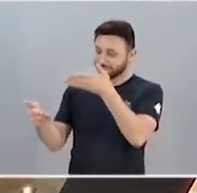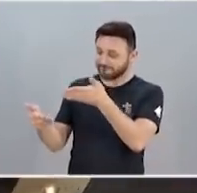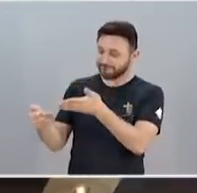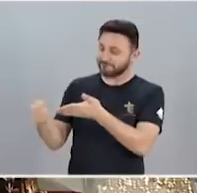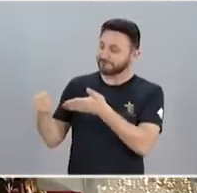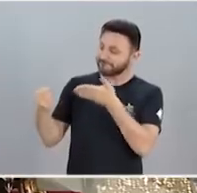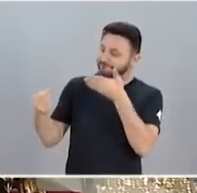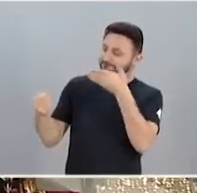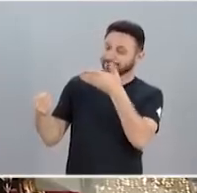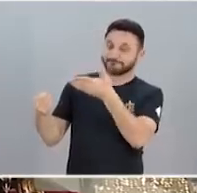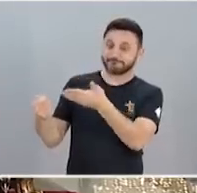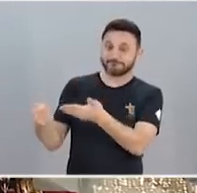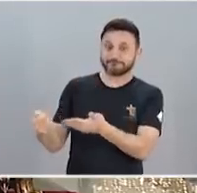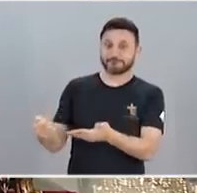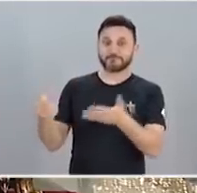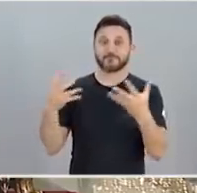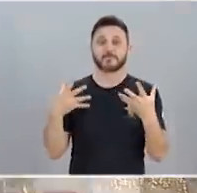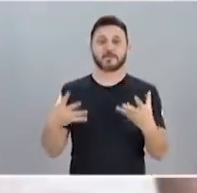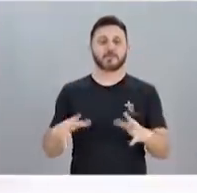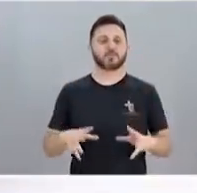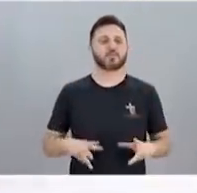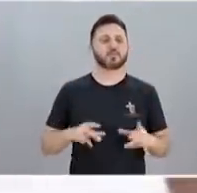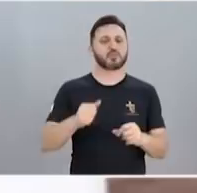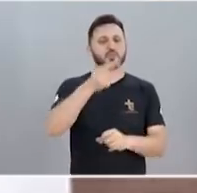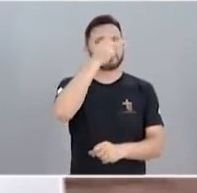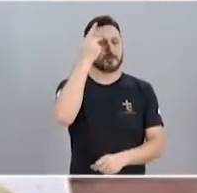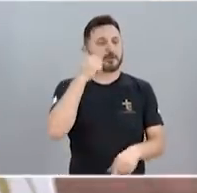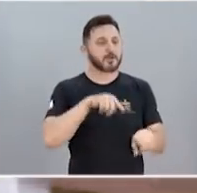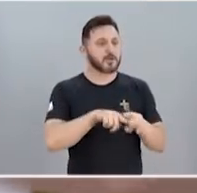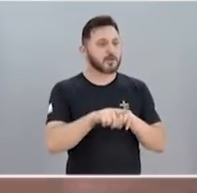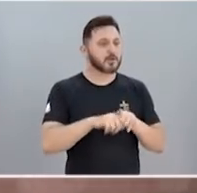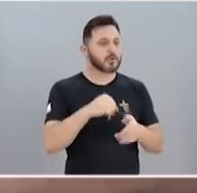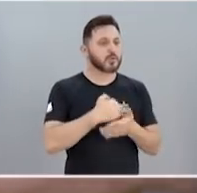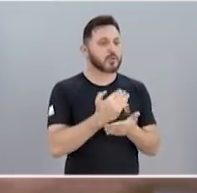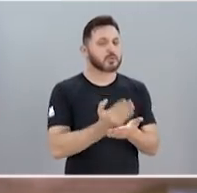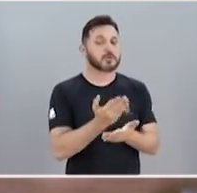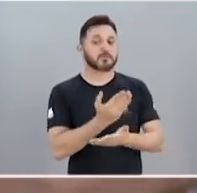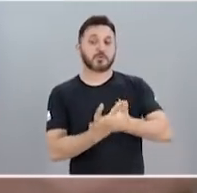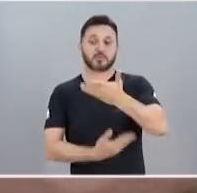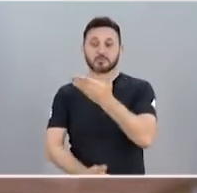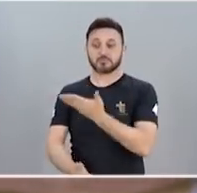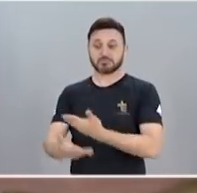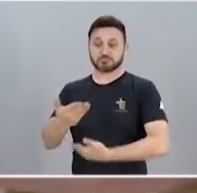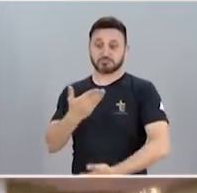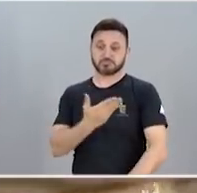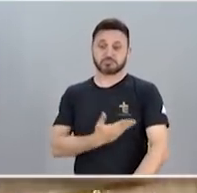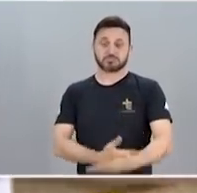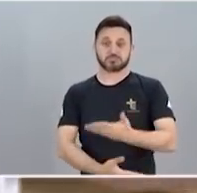mas este pouco nós queremos com os irmãos